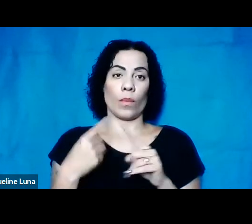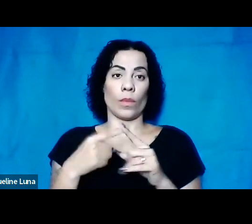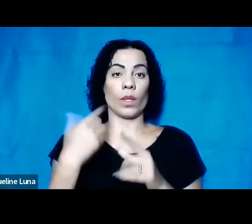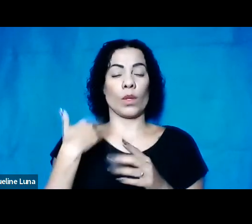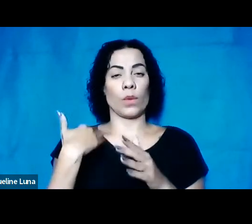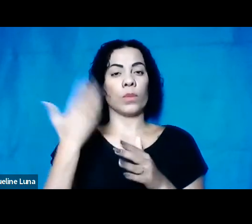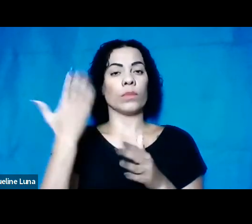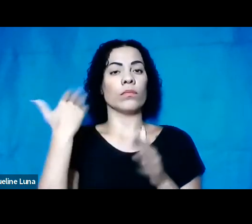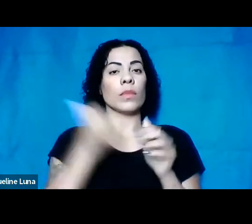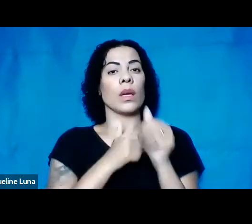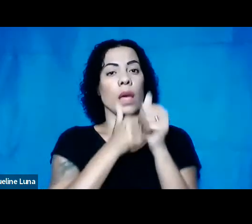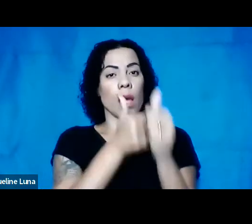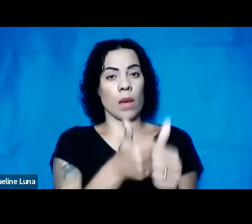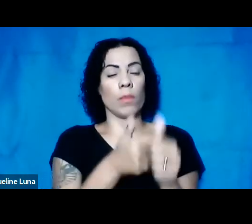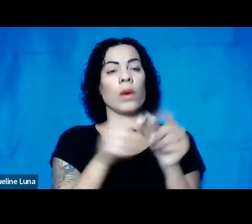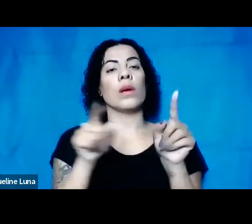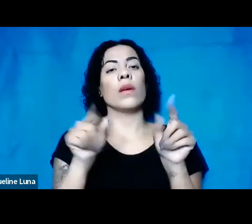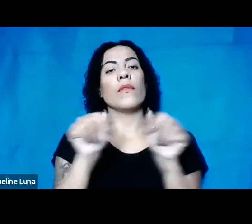acompanhei e cobri